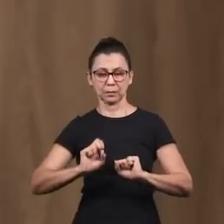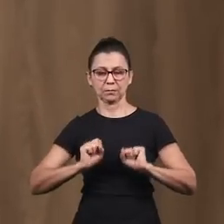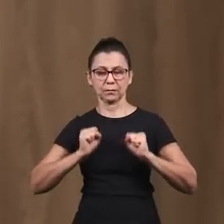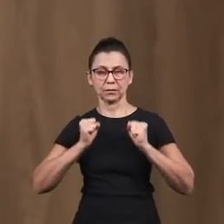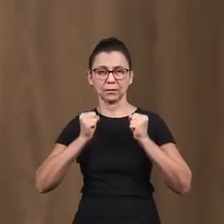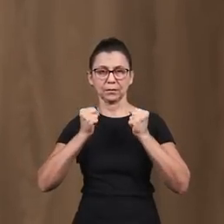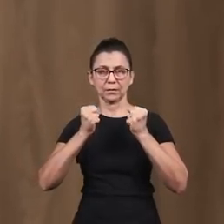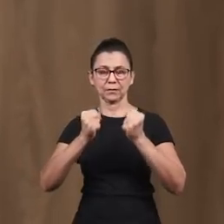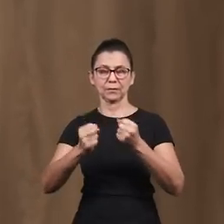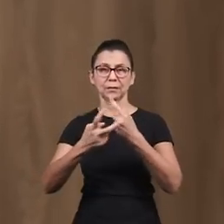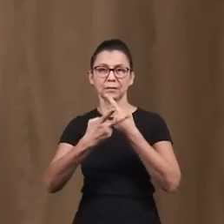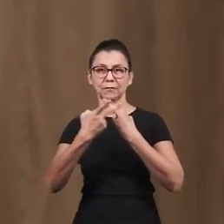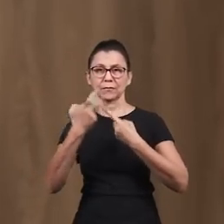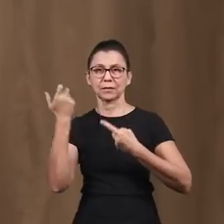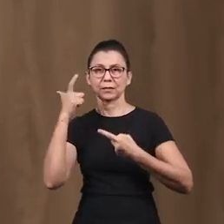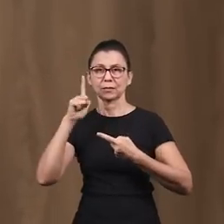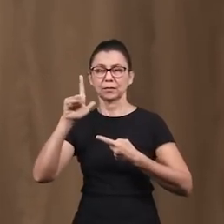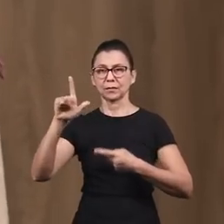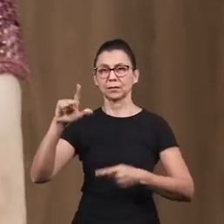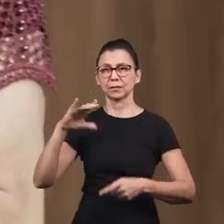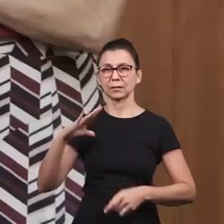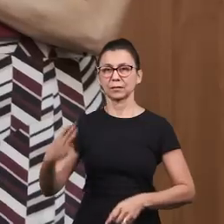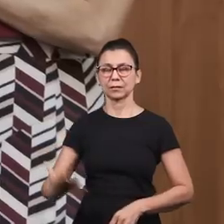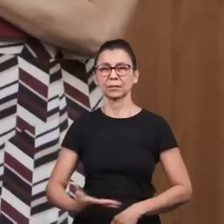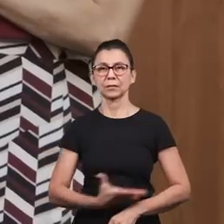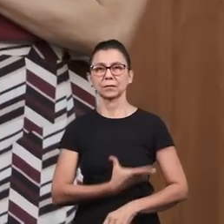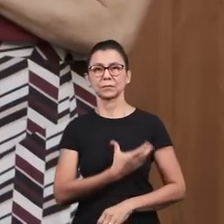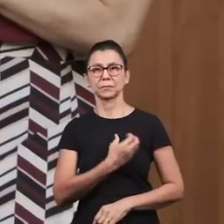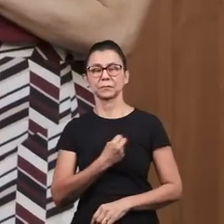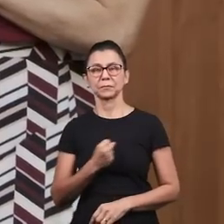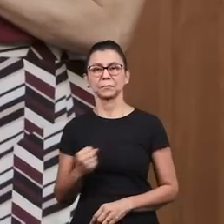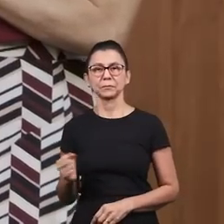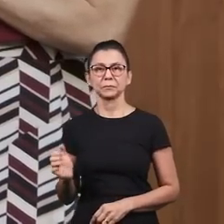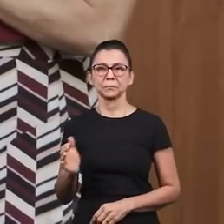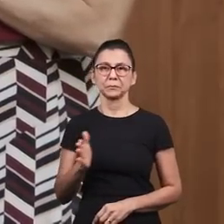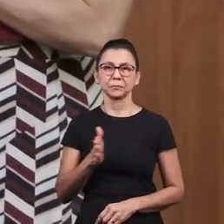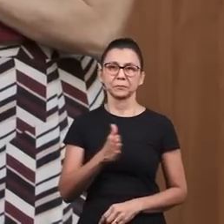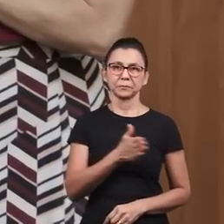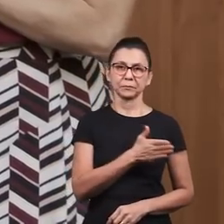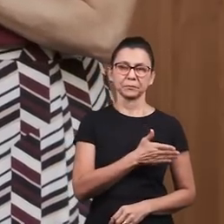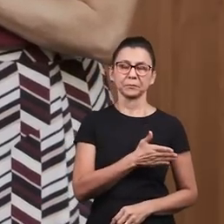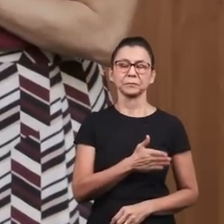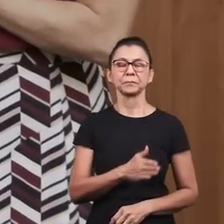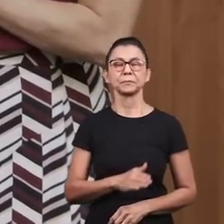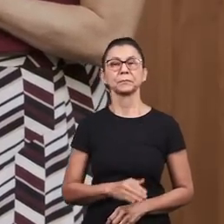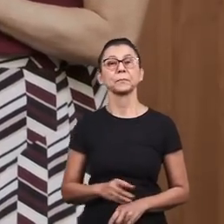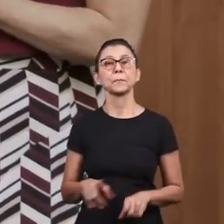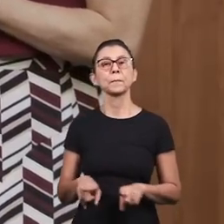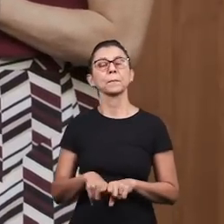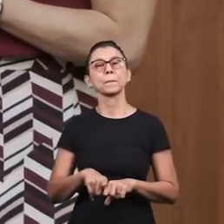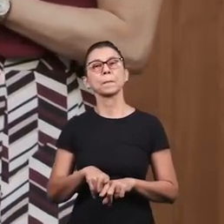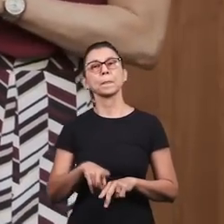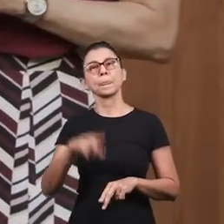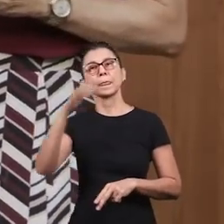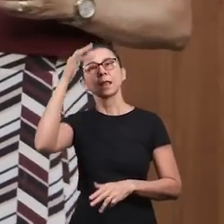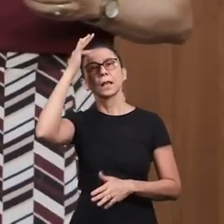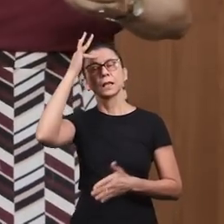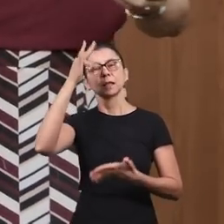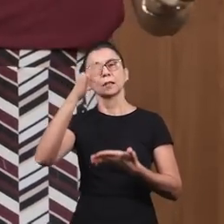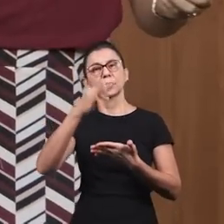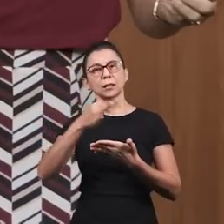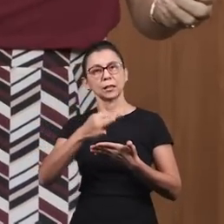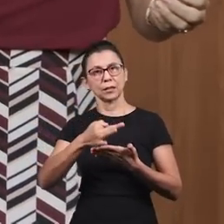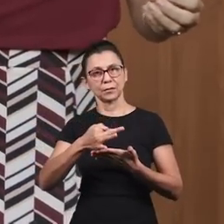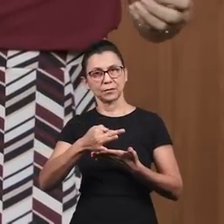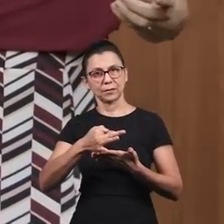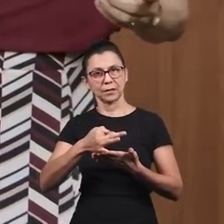e chegue ao final da corrida. Por último, pela fé. Ó, fé é